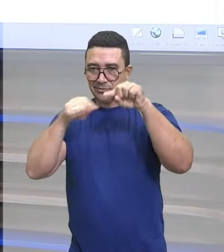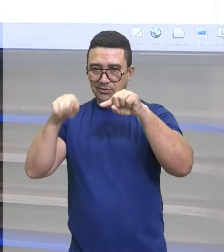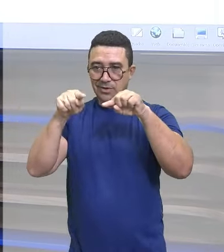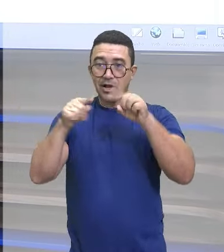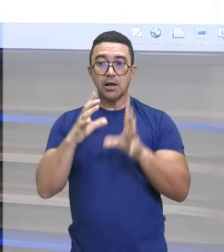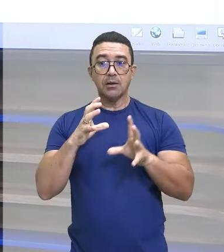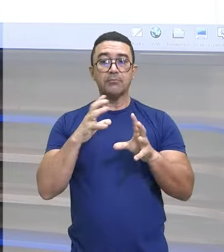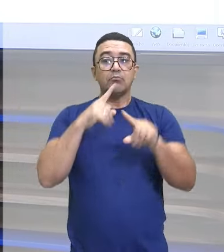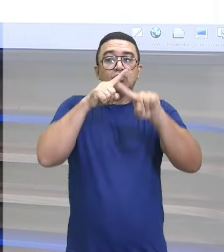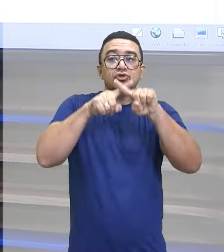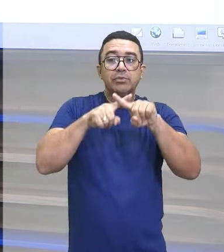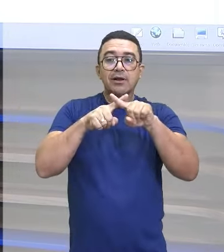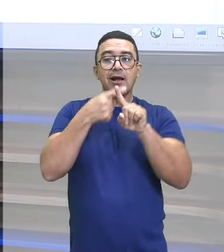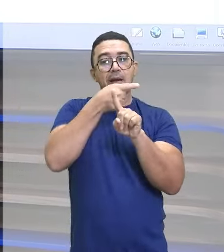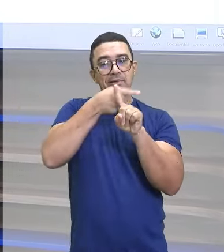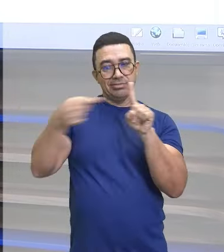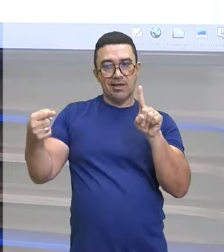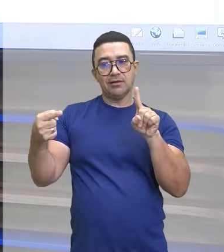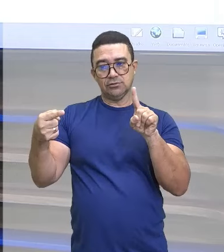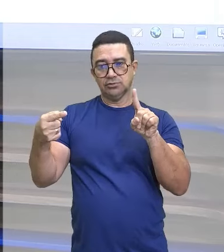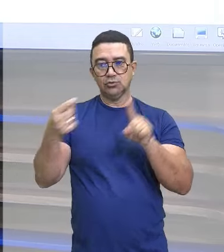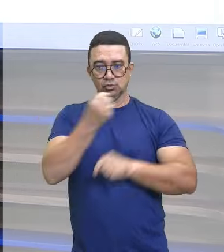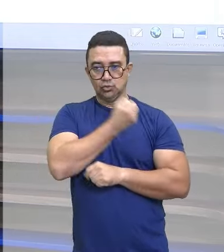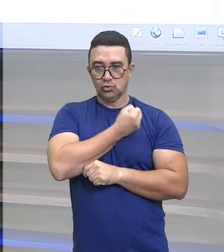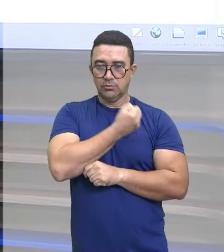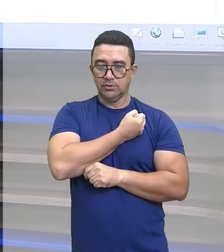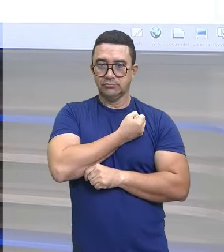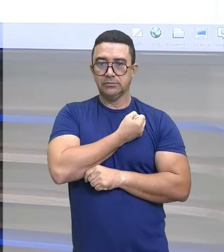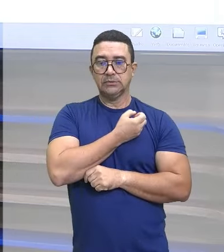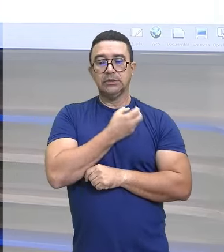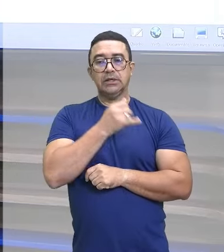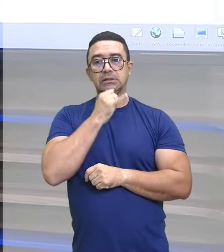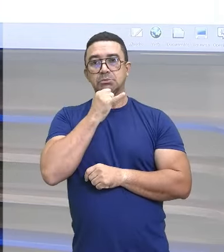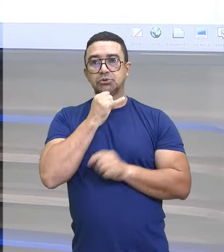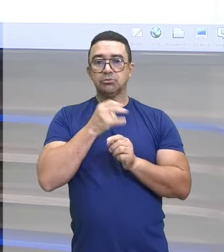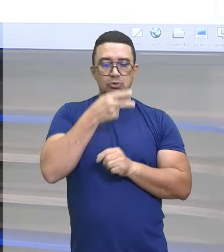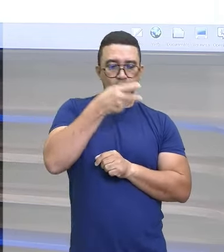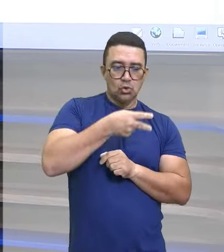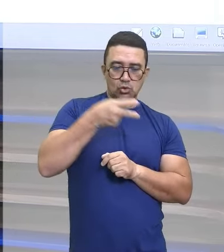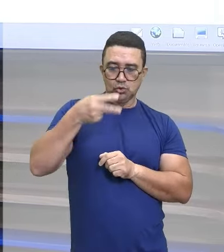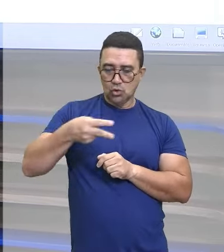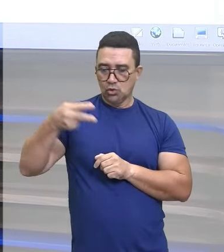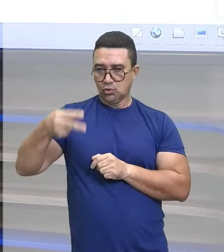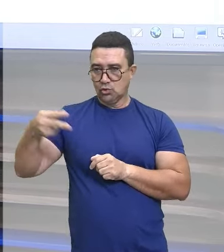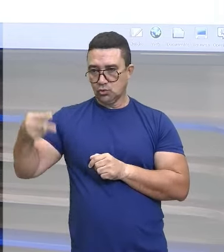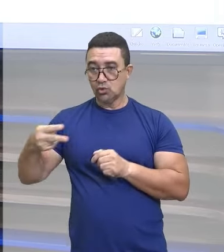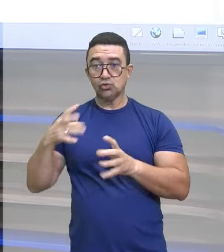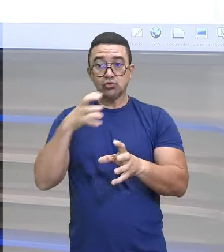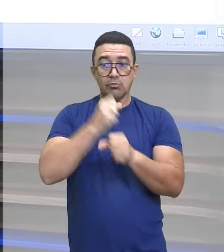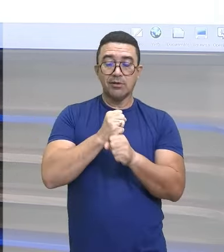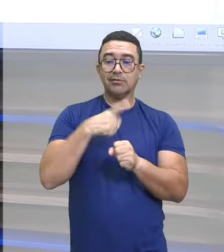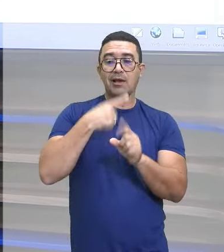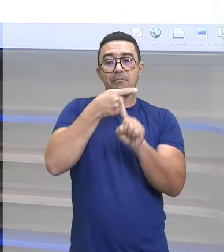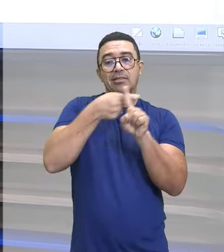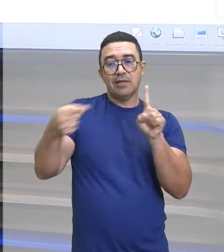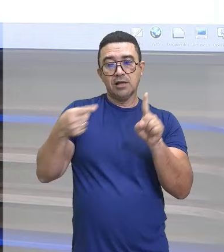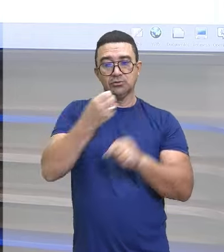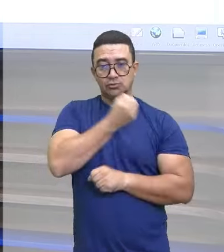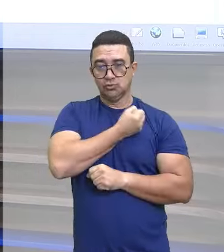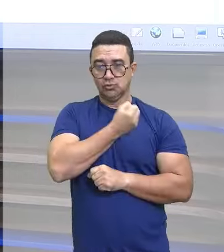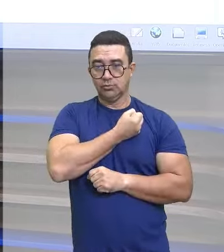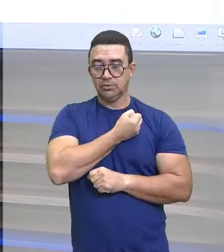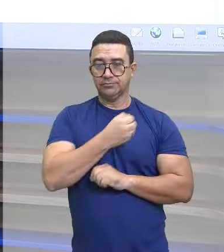isso pela metade dos termos, né? Porque se você está somando aí de 2 em 2, então você vai ter a metade dos termos. Como